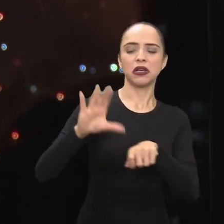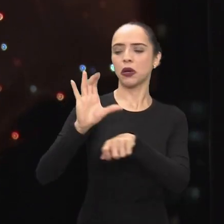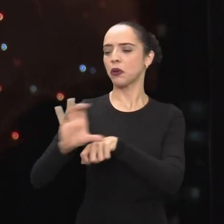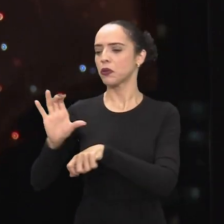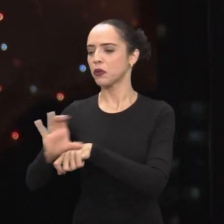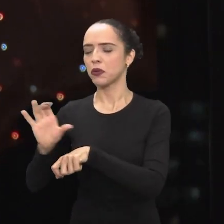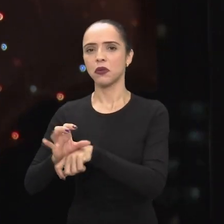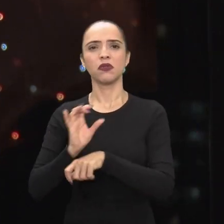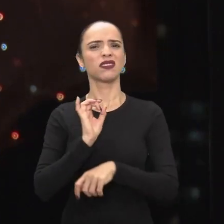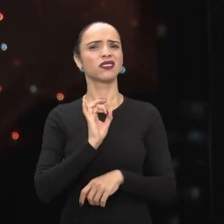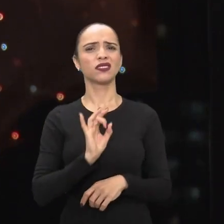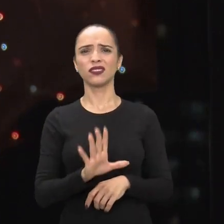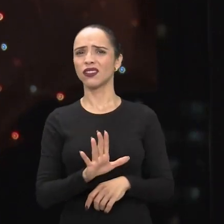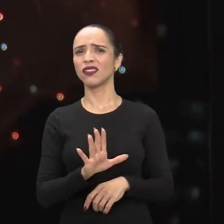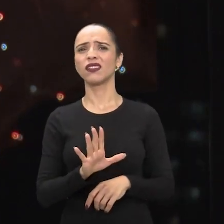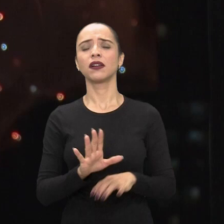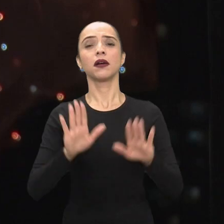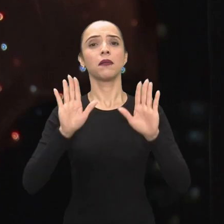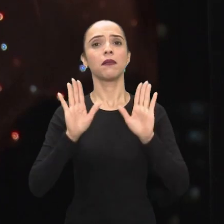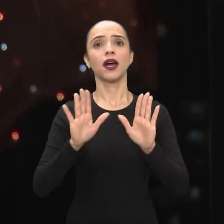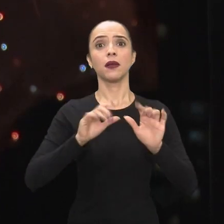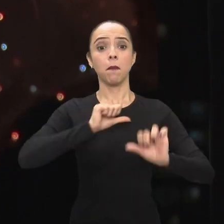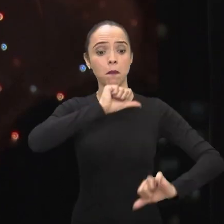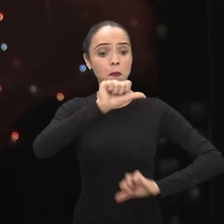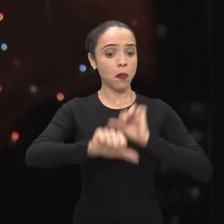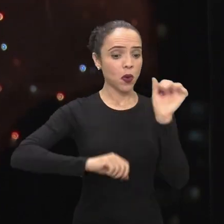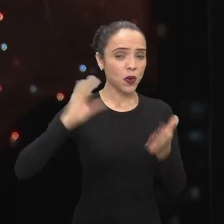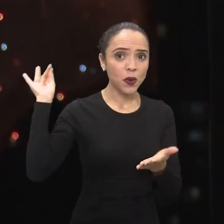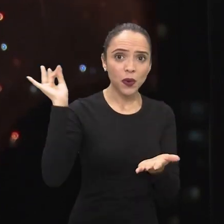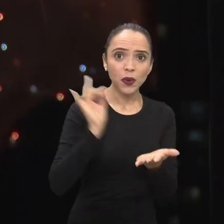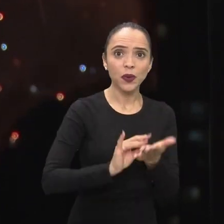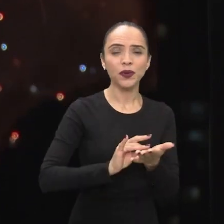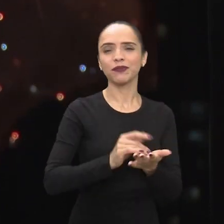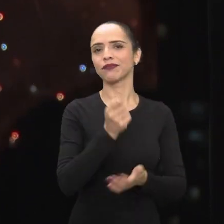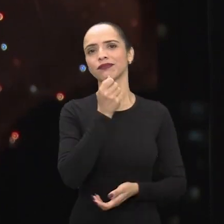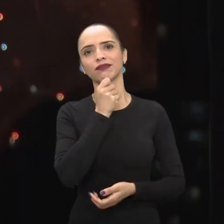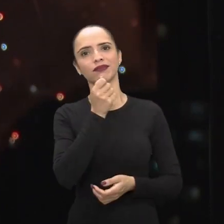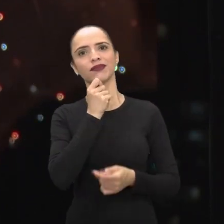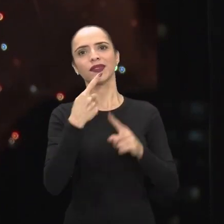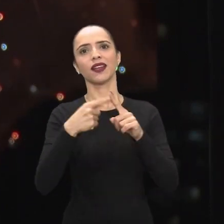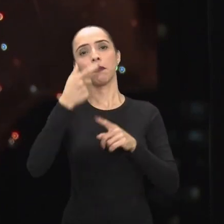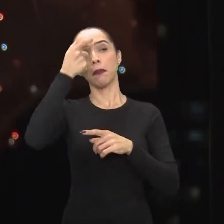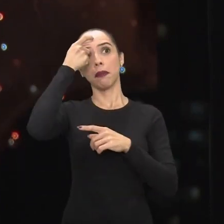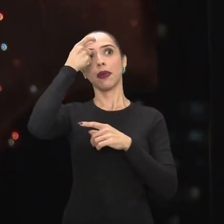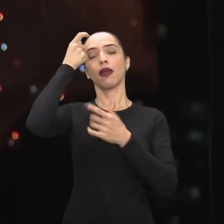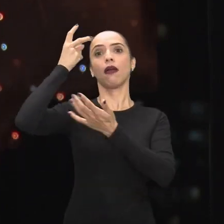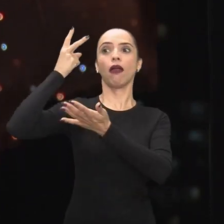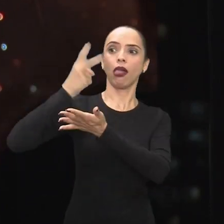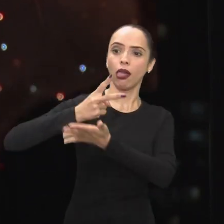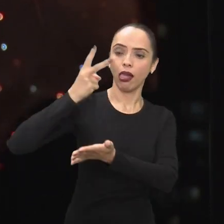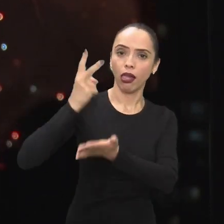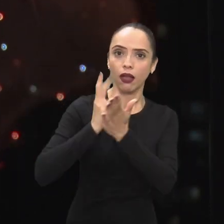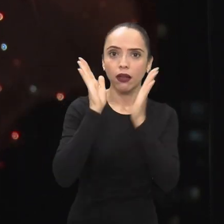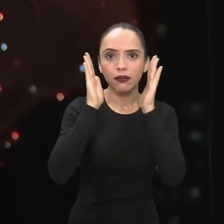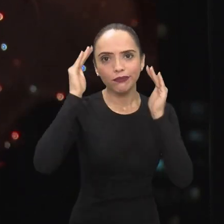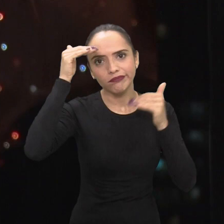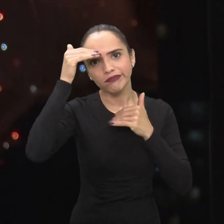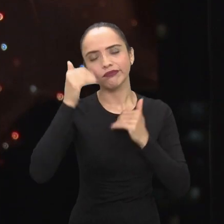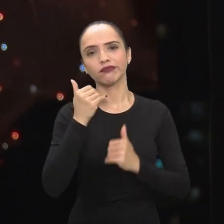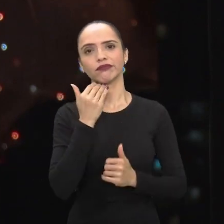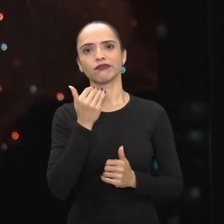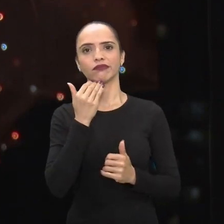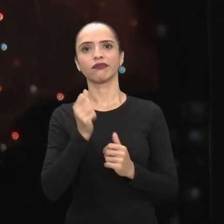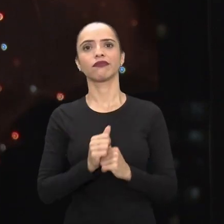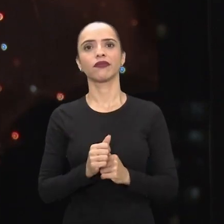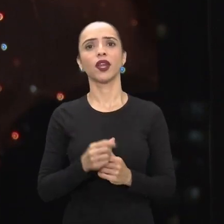mas sem uma mudança na que possibilitasse uma mudança na mentalidade mesmo né isso